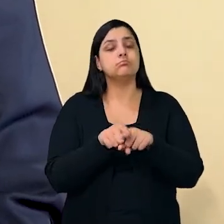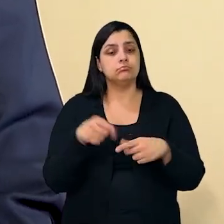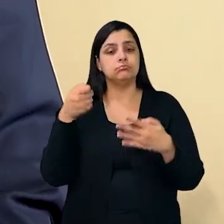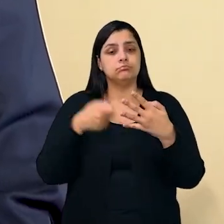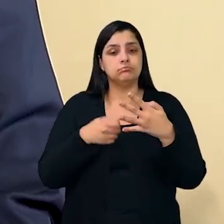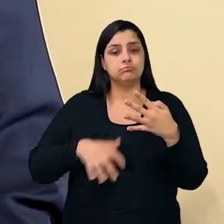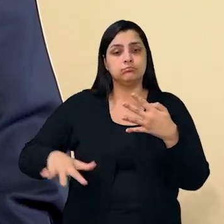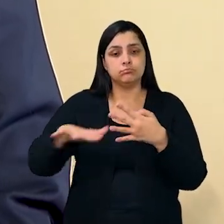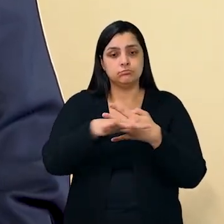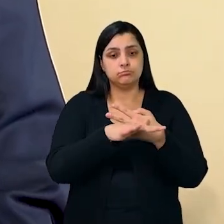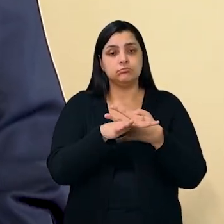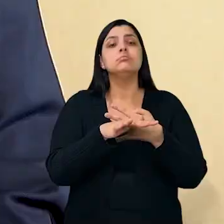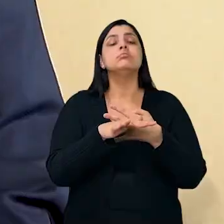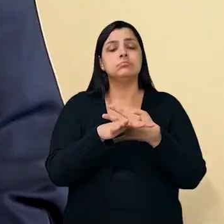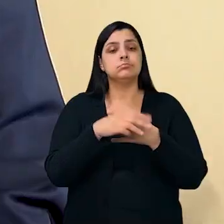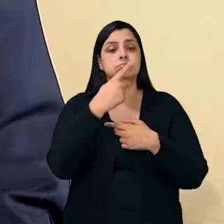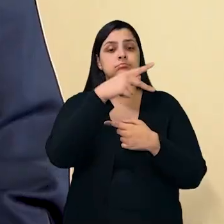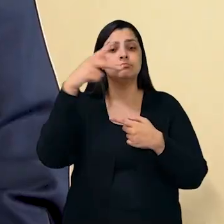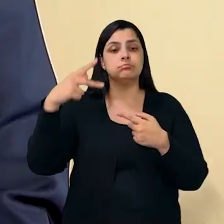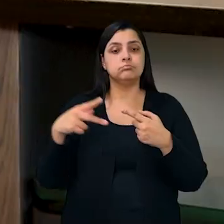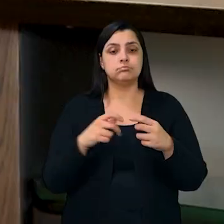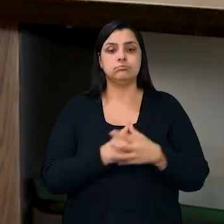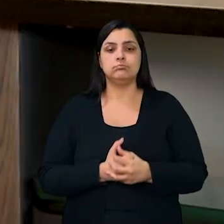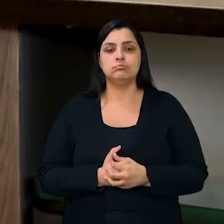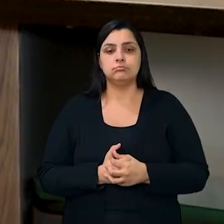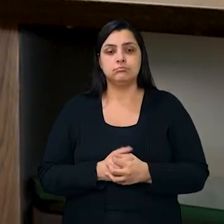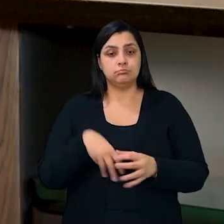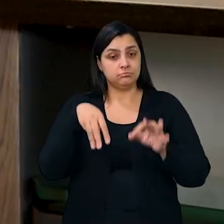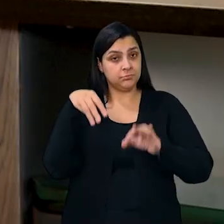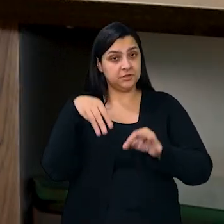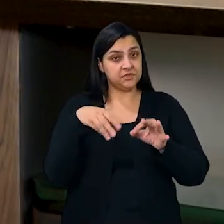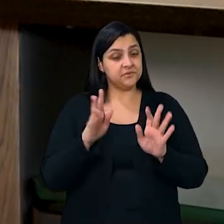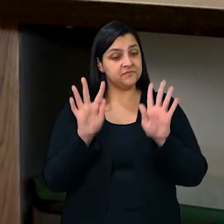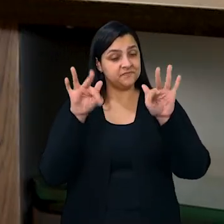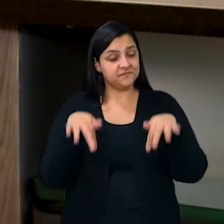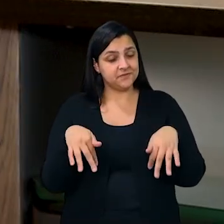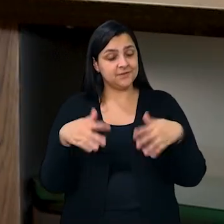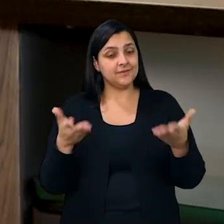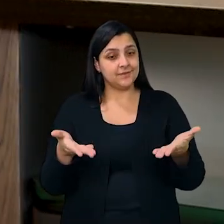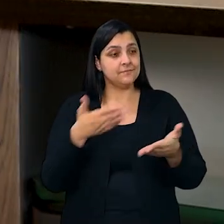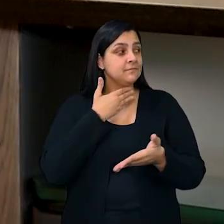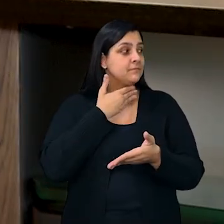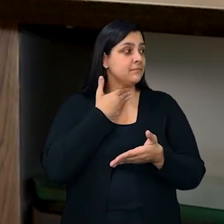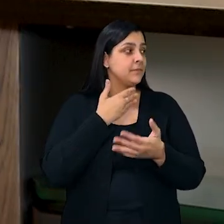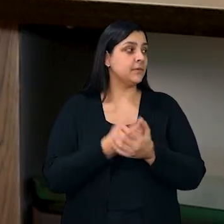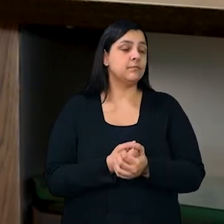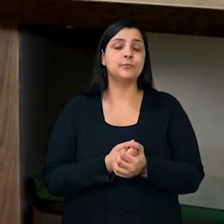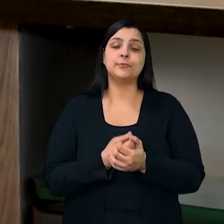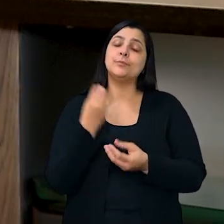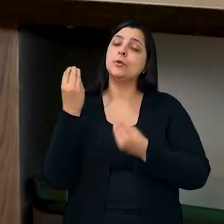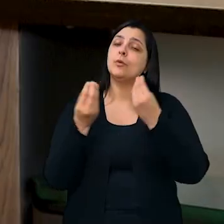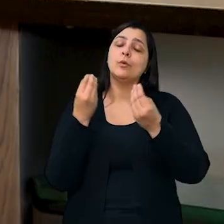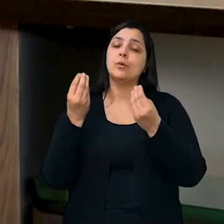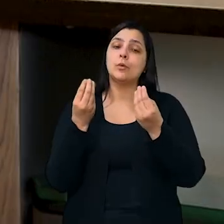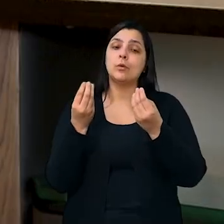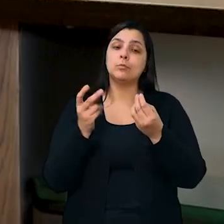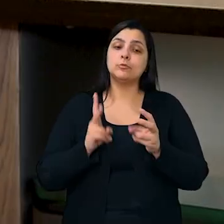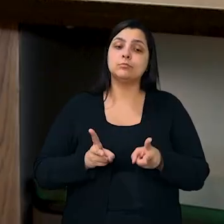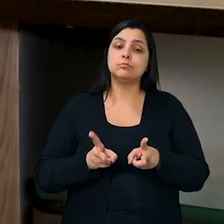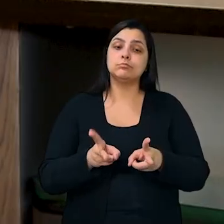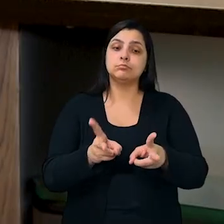a jurisprudência da sua região. Ministro, e para encerrar esse nosso papo aqui, como que o senhor enxerga